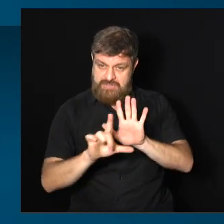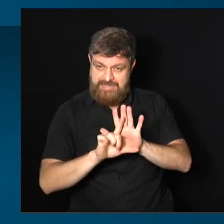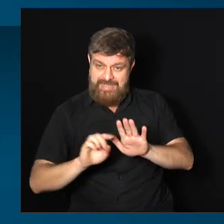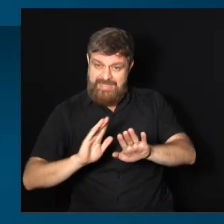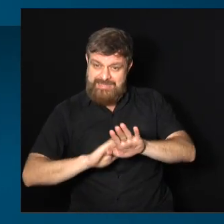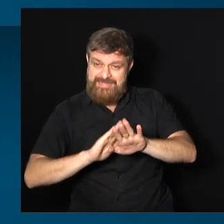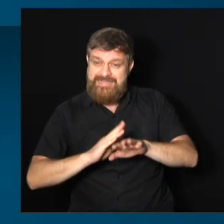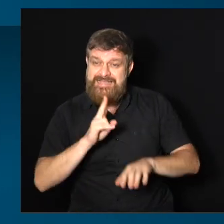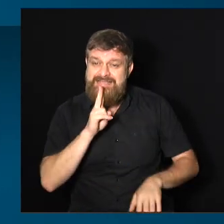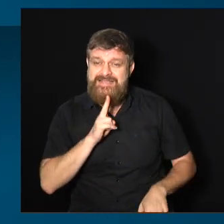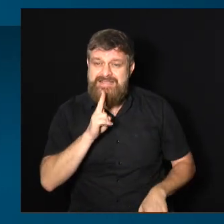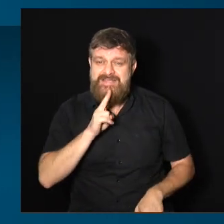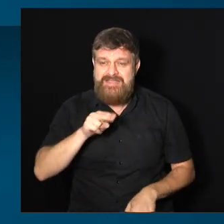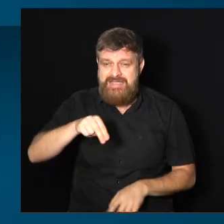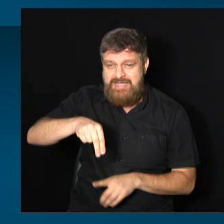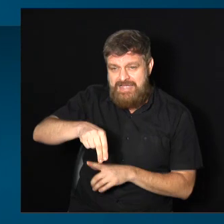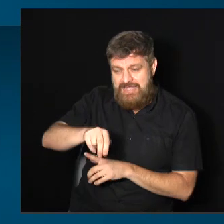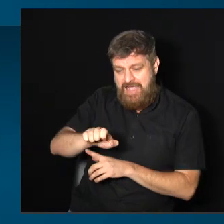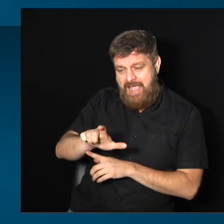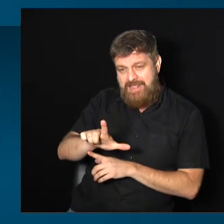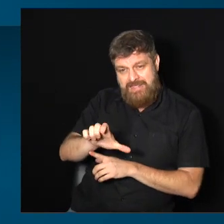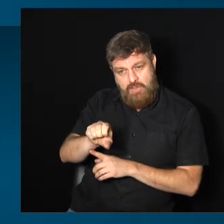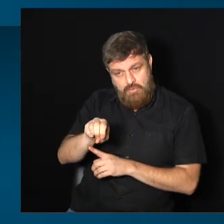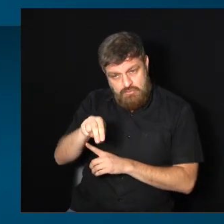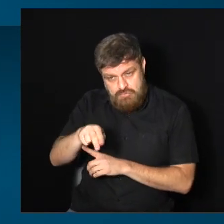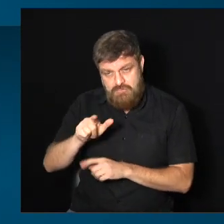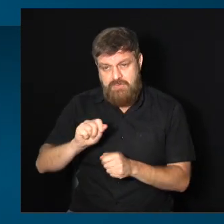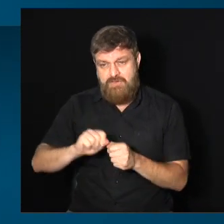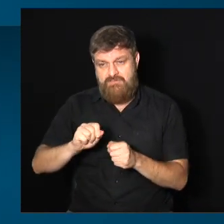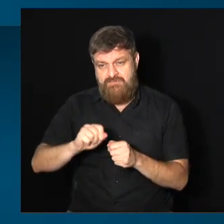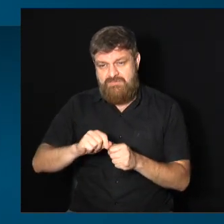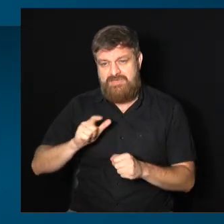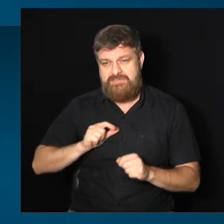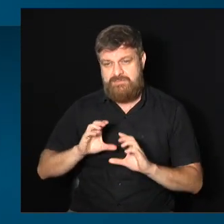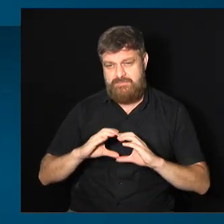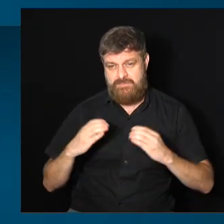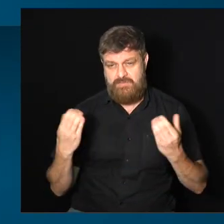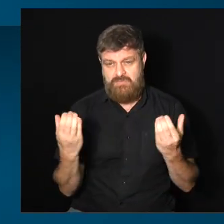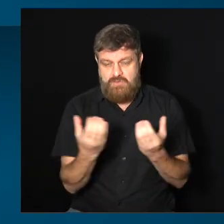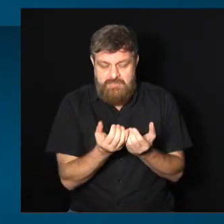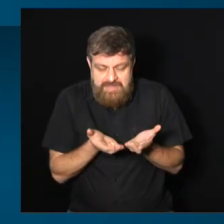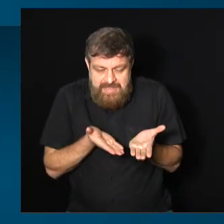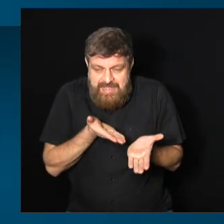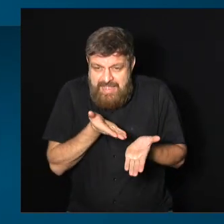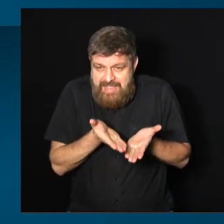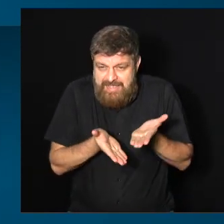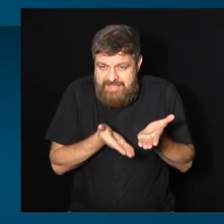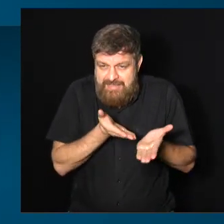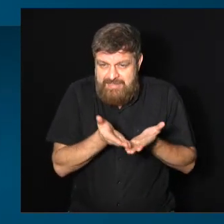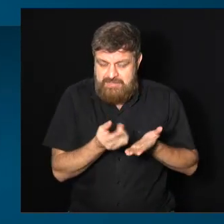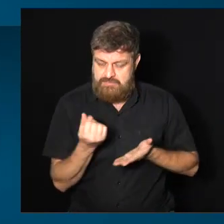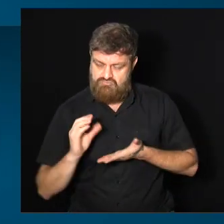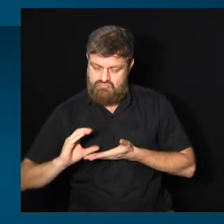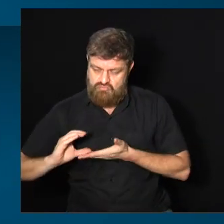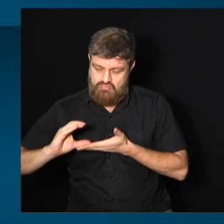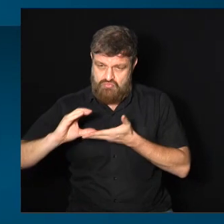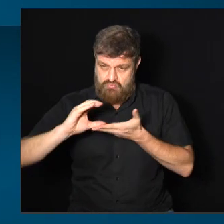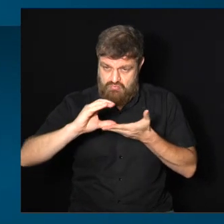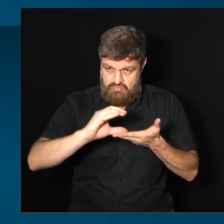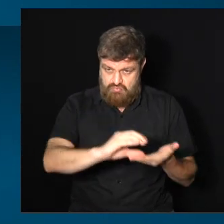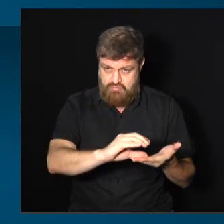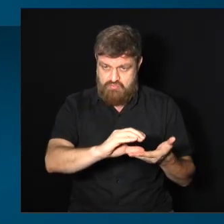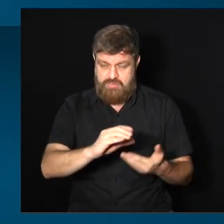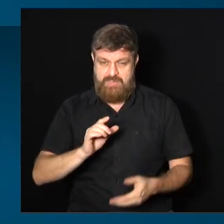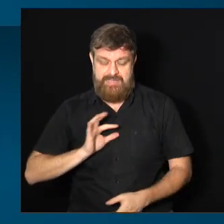vereador Nelson Osseri, que autoriza, no âmbito das comunidades terapêuticas financiadas ou